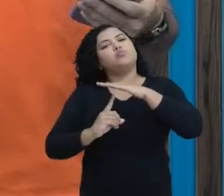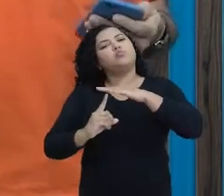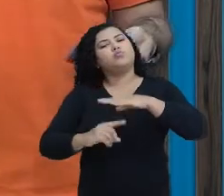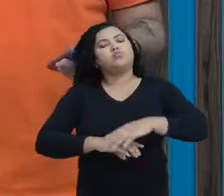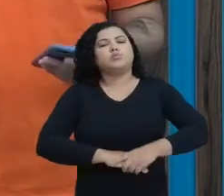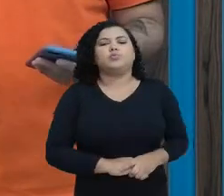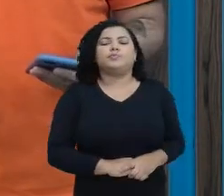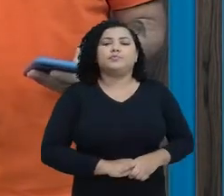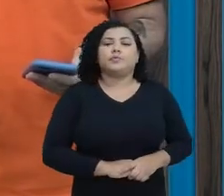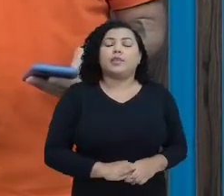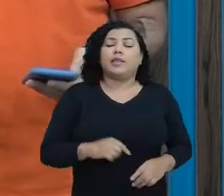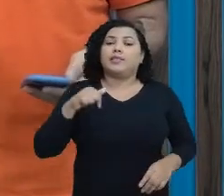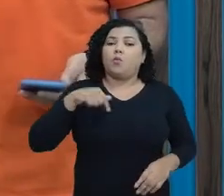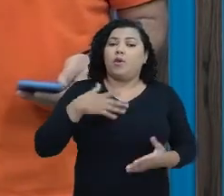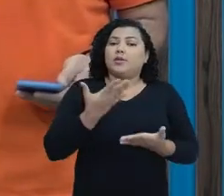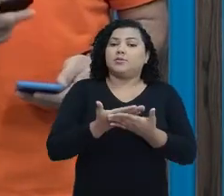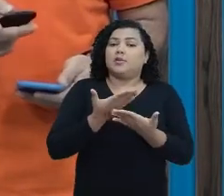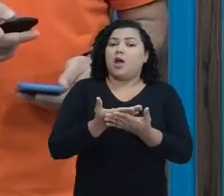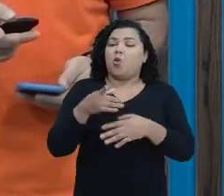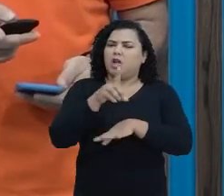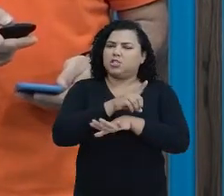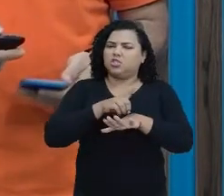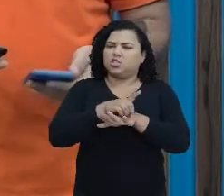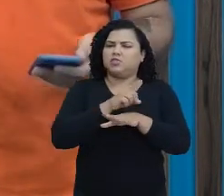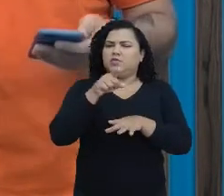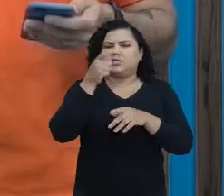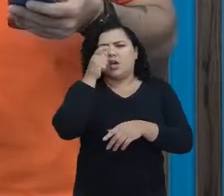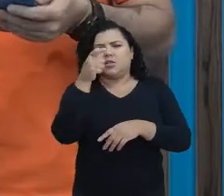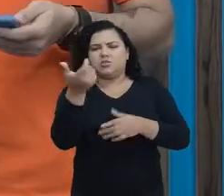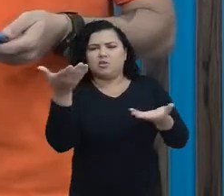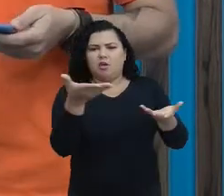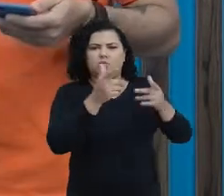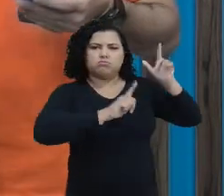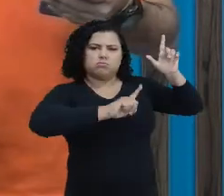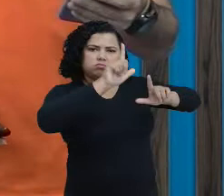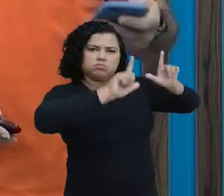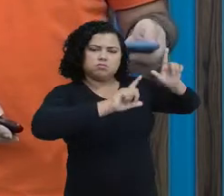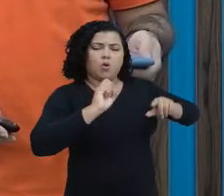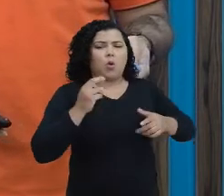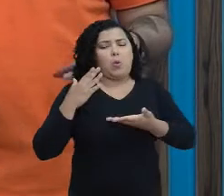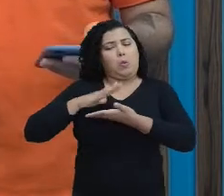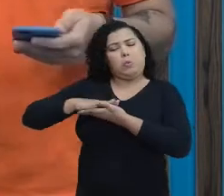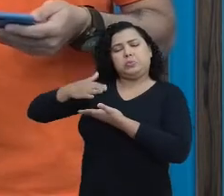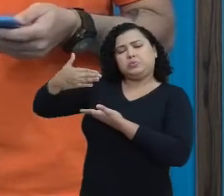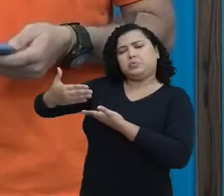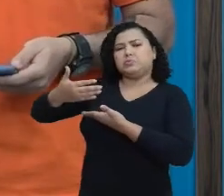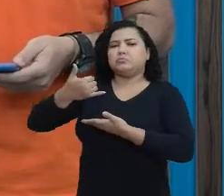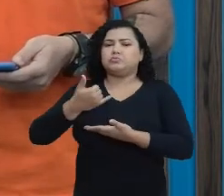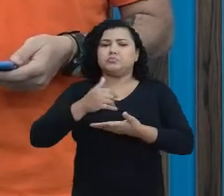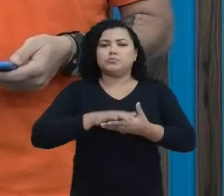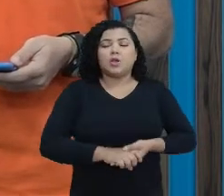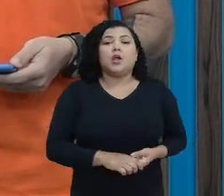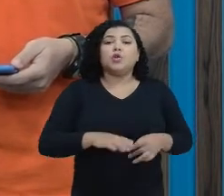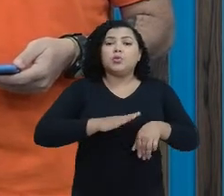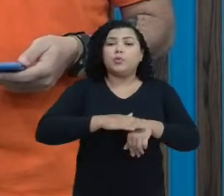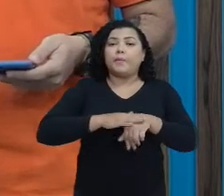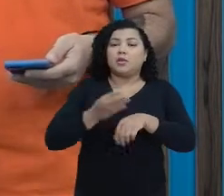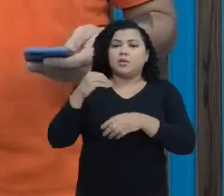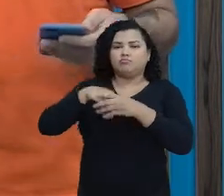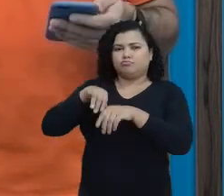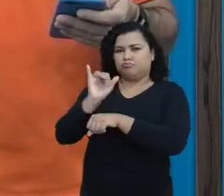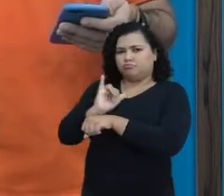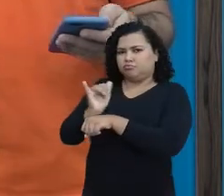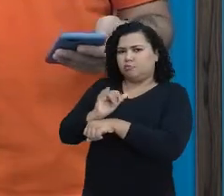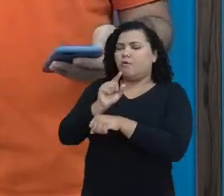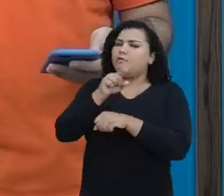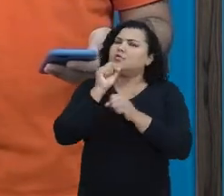a aula nesse formato digital, se você vê pela TV, pelo computador, pelo celular, quando ela estiver lá no nosso canal no YouTube,